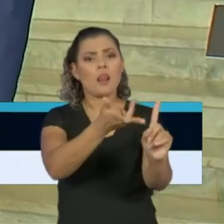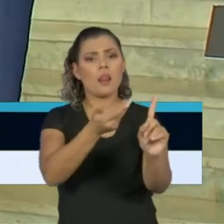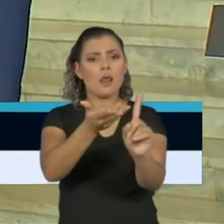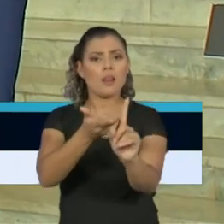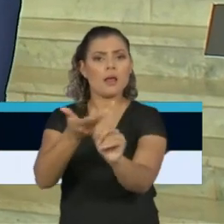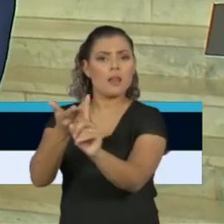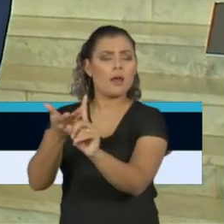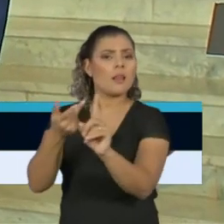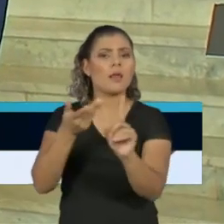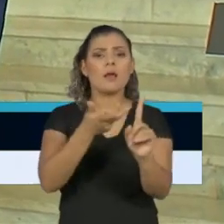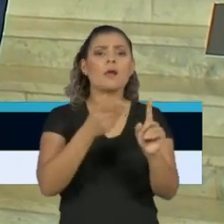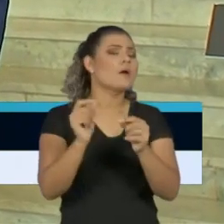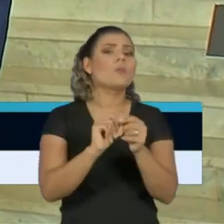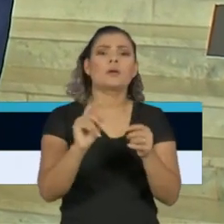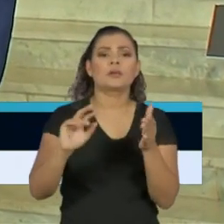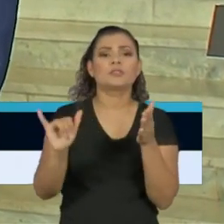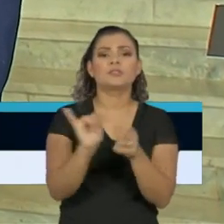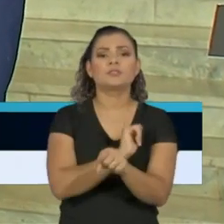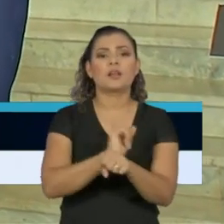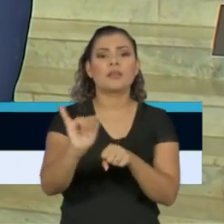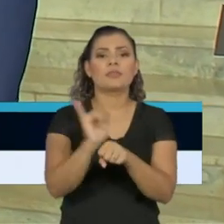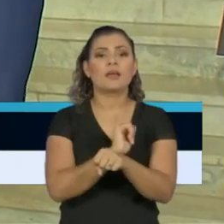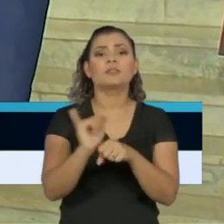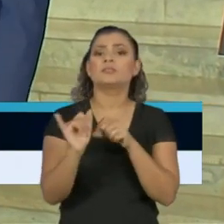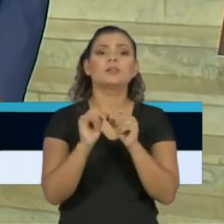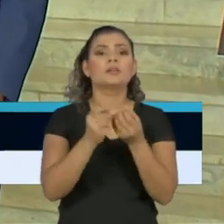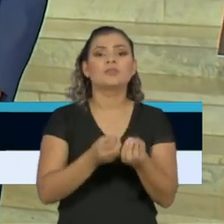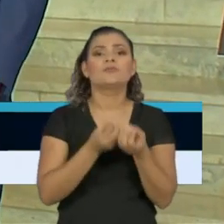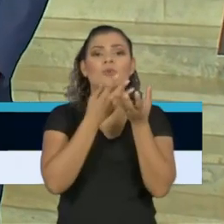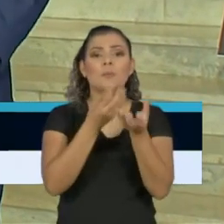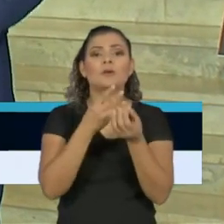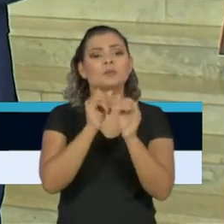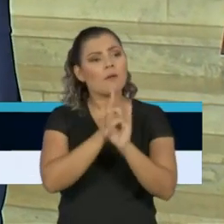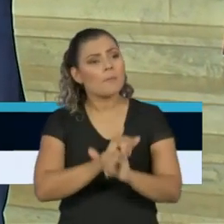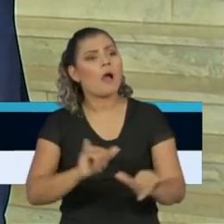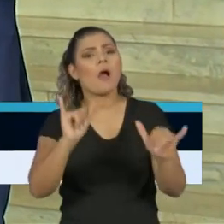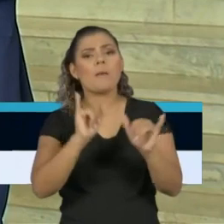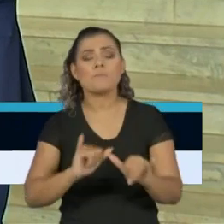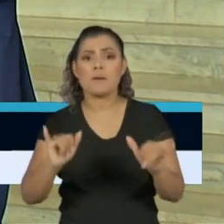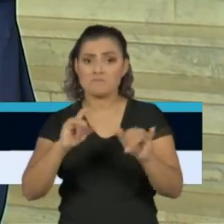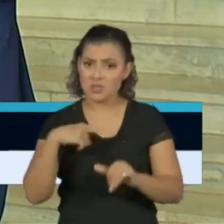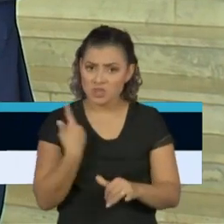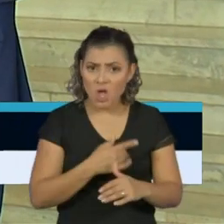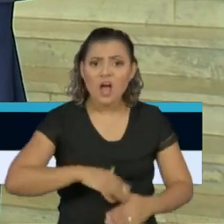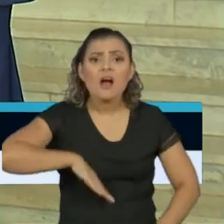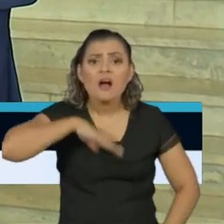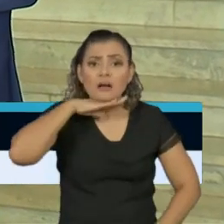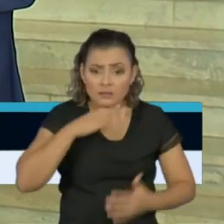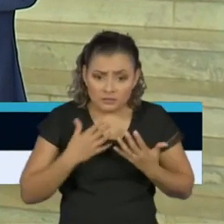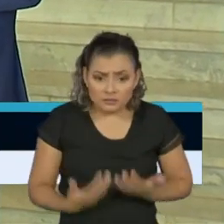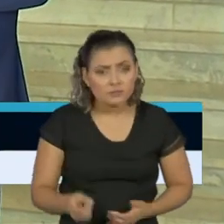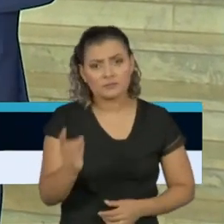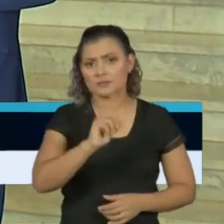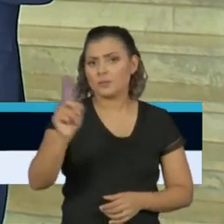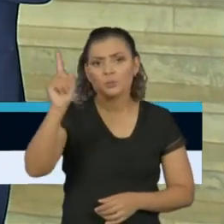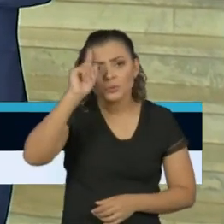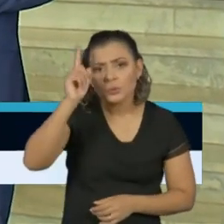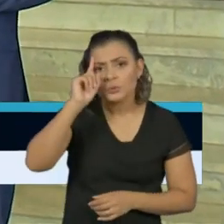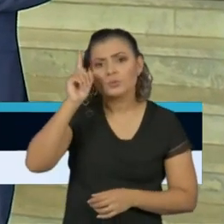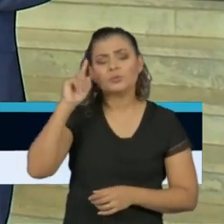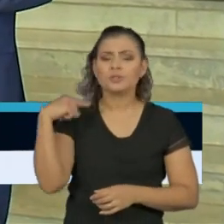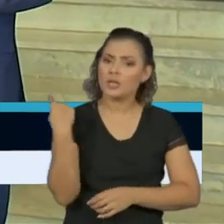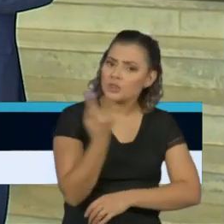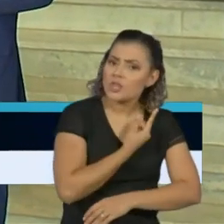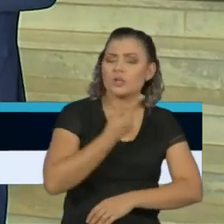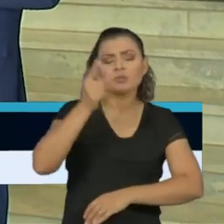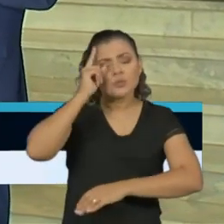boa técnica e científica informação. Então nós não cansaremos de estar aqui todos os dias, em todas